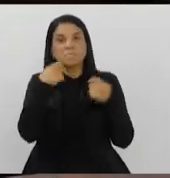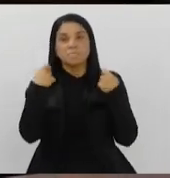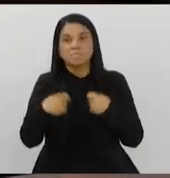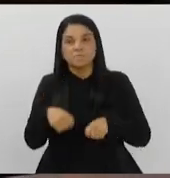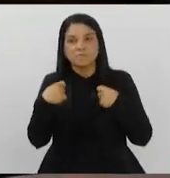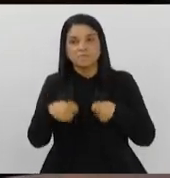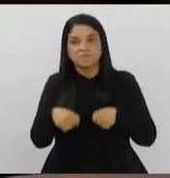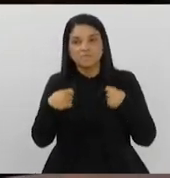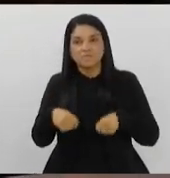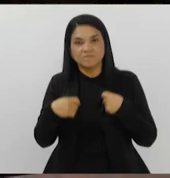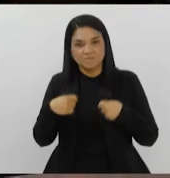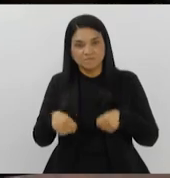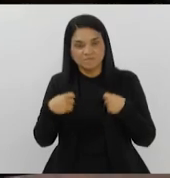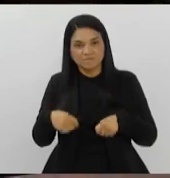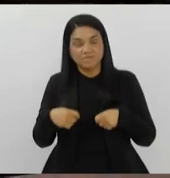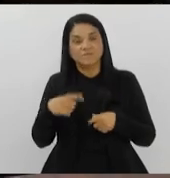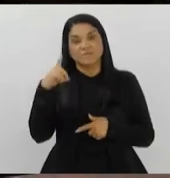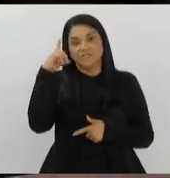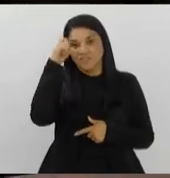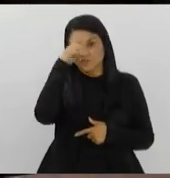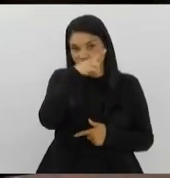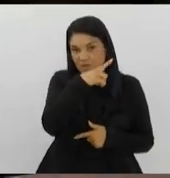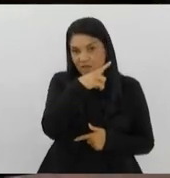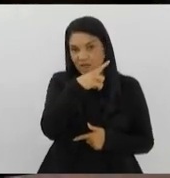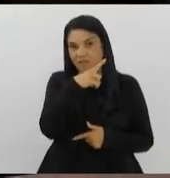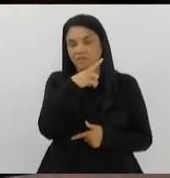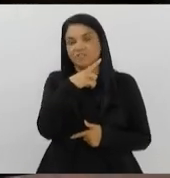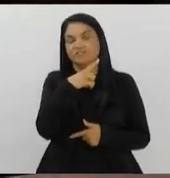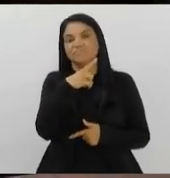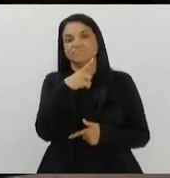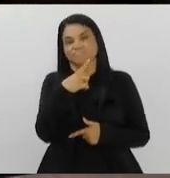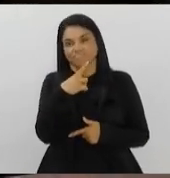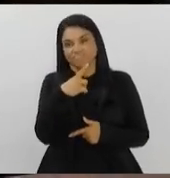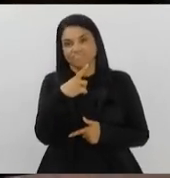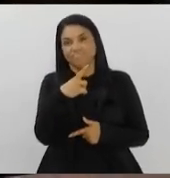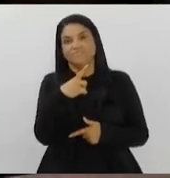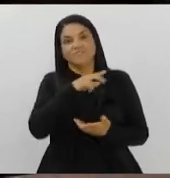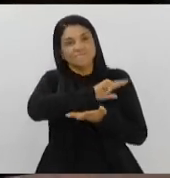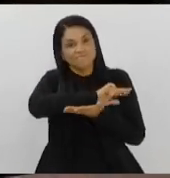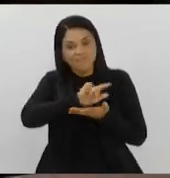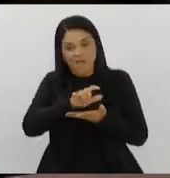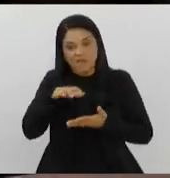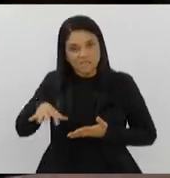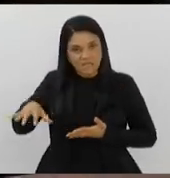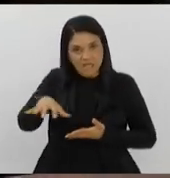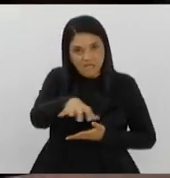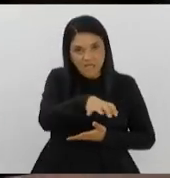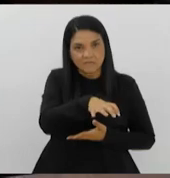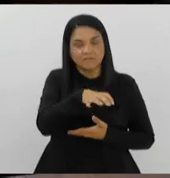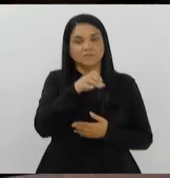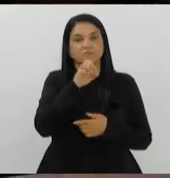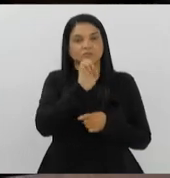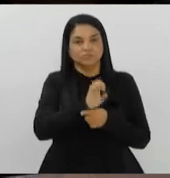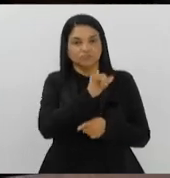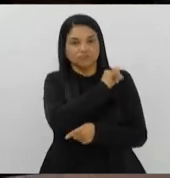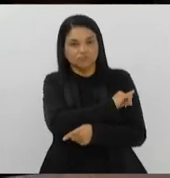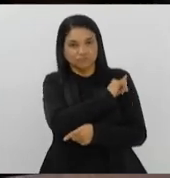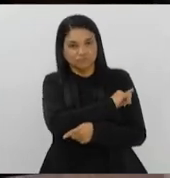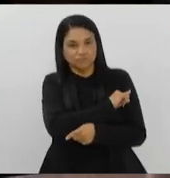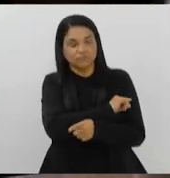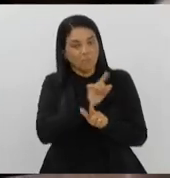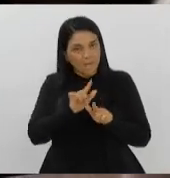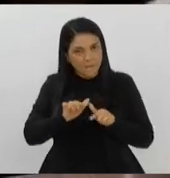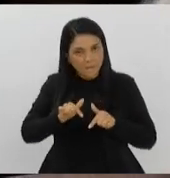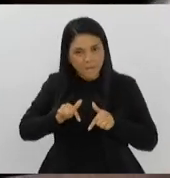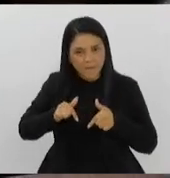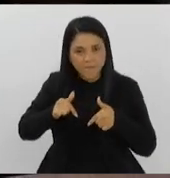precisa as nossas dificuldades e as nossas especificidades em diversas áreas. O Estado do Rio de Janeiro tem enfrentado,